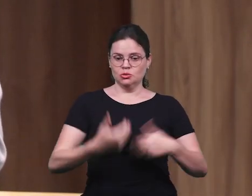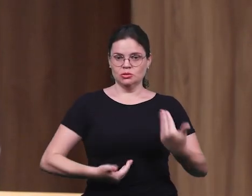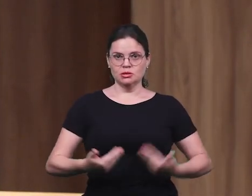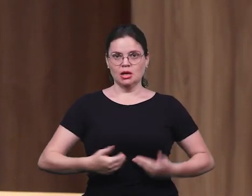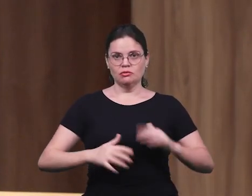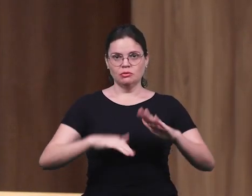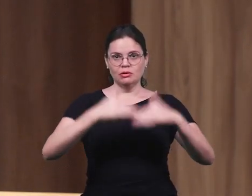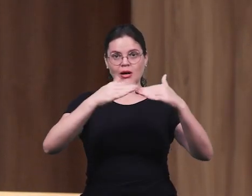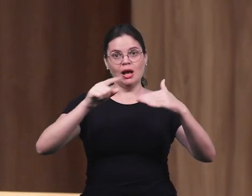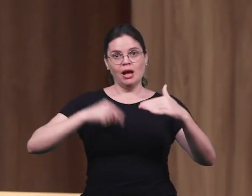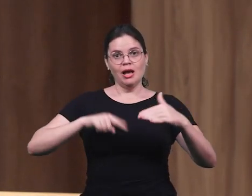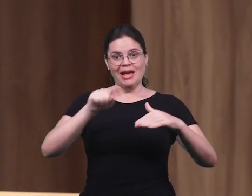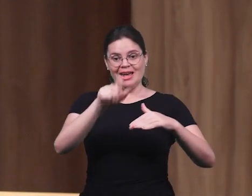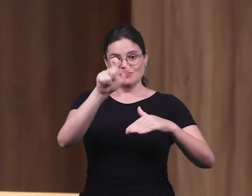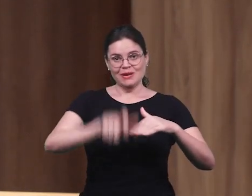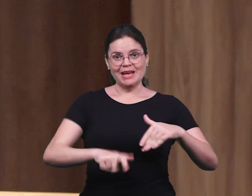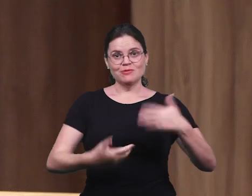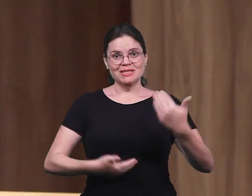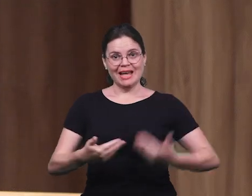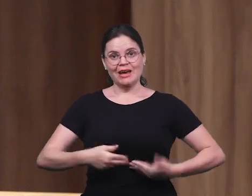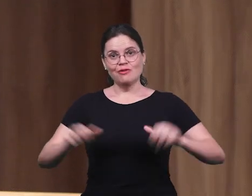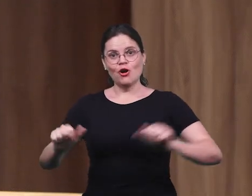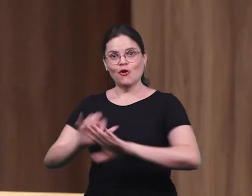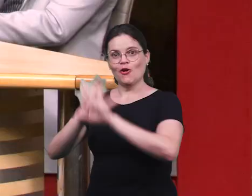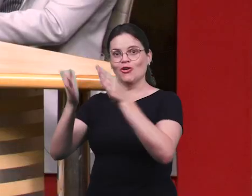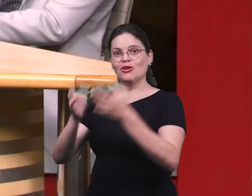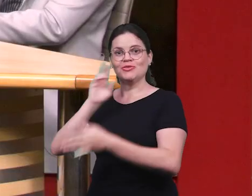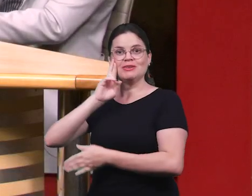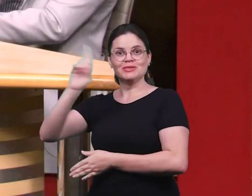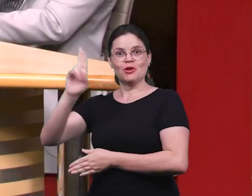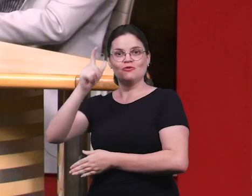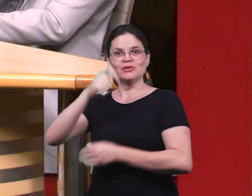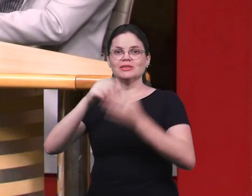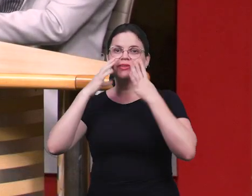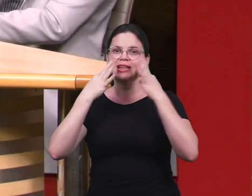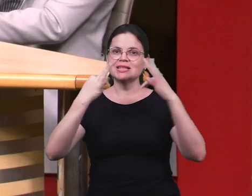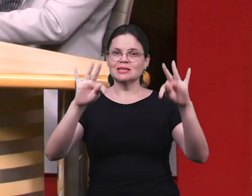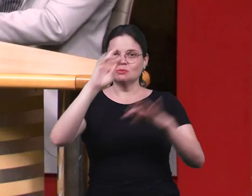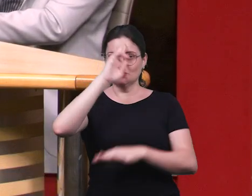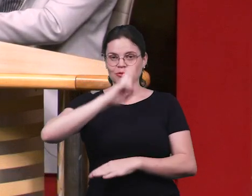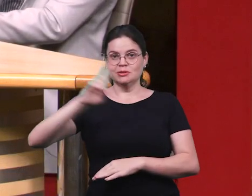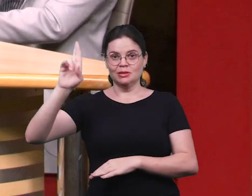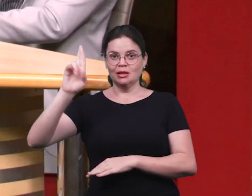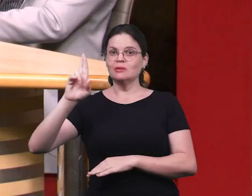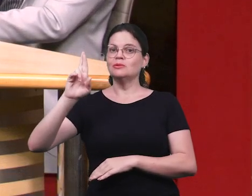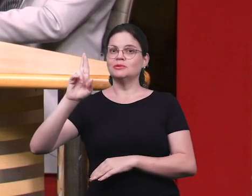Senhor é glorificado. É verdade. Porque você leva o nome dele na sua vida. Entendeu? Então Verdade. o